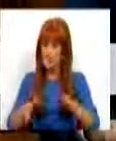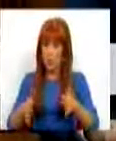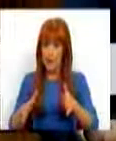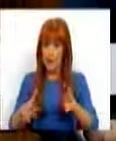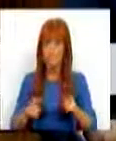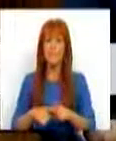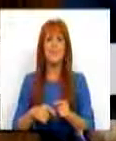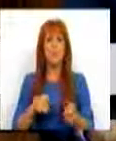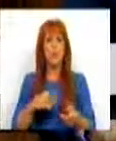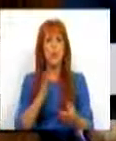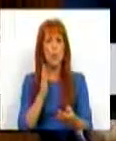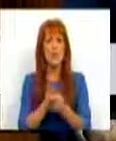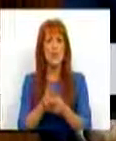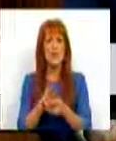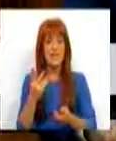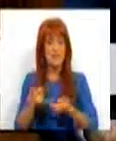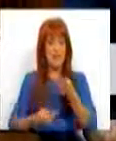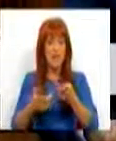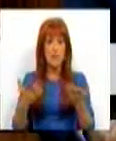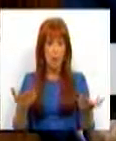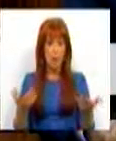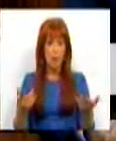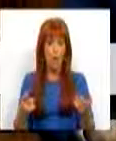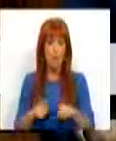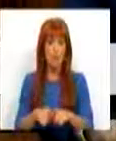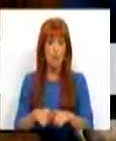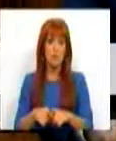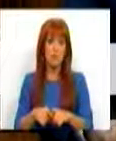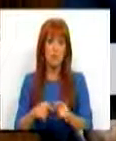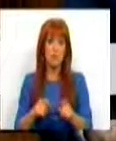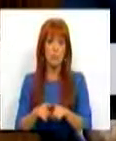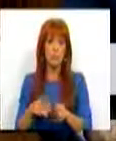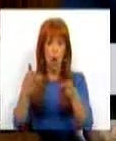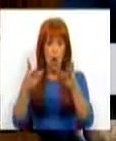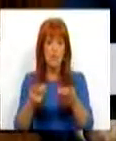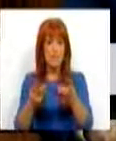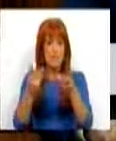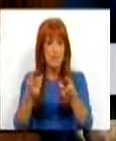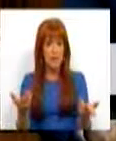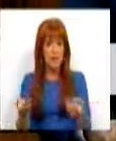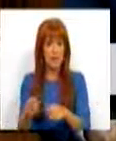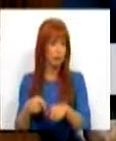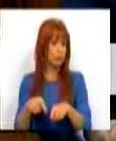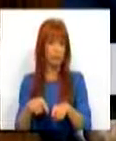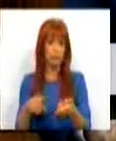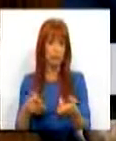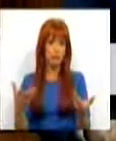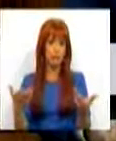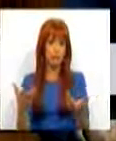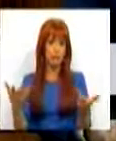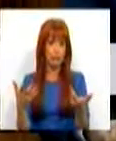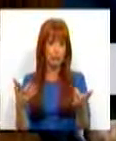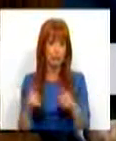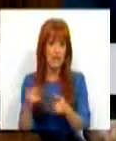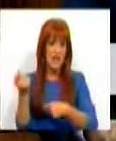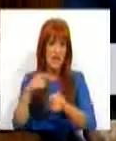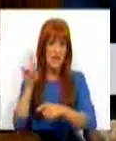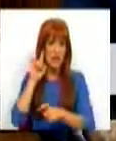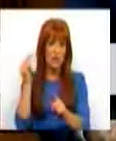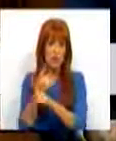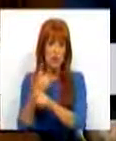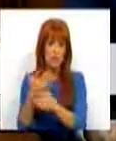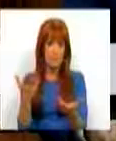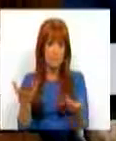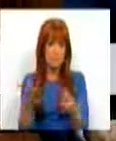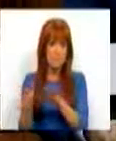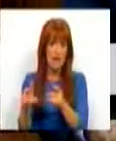que nós temos são cerca de 2 bilhões e 200 de ativos líquidos, aos quais foram aplicados o haircut de 46%. Estamos num processo ainda de